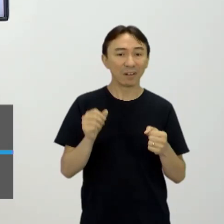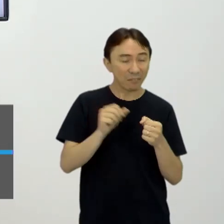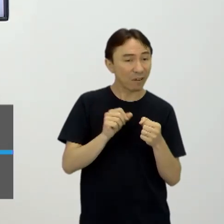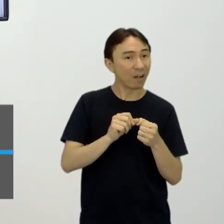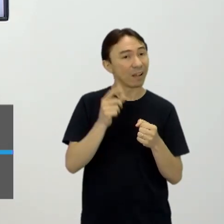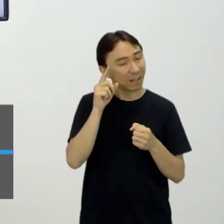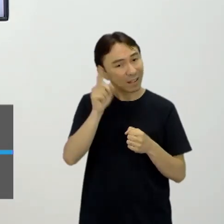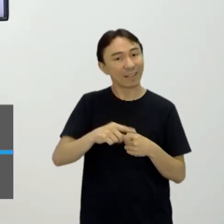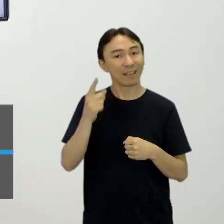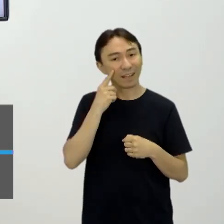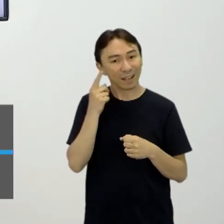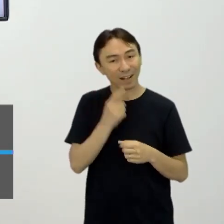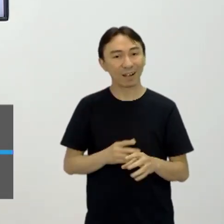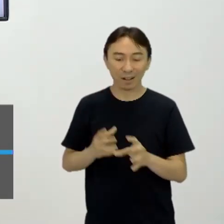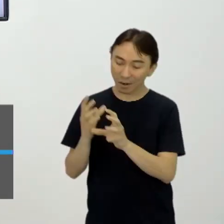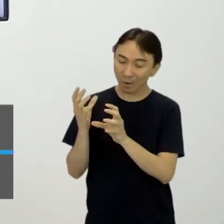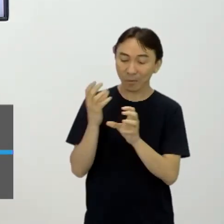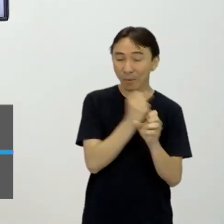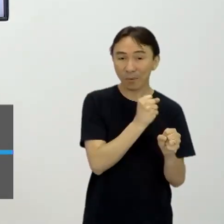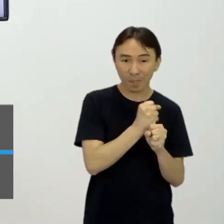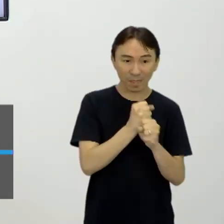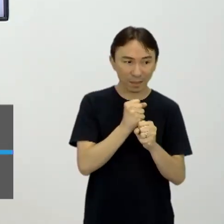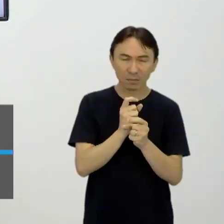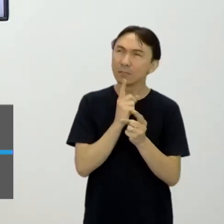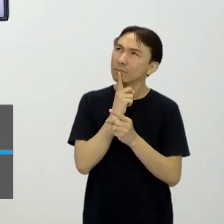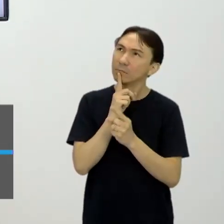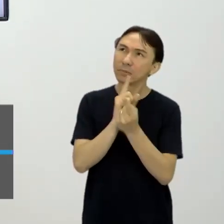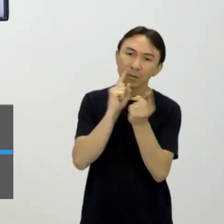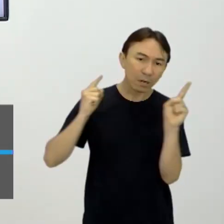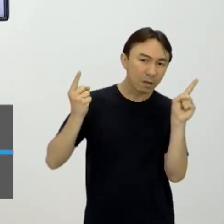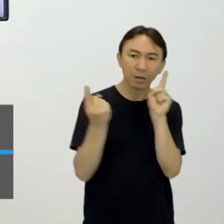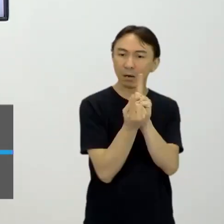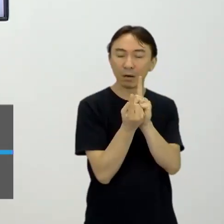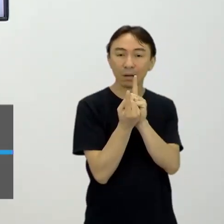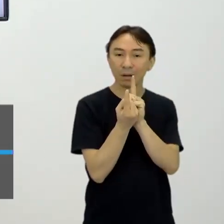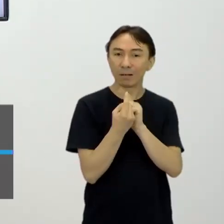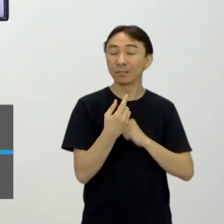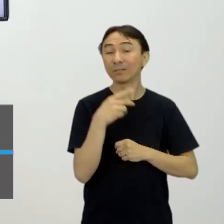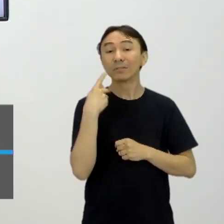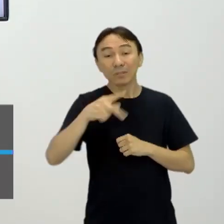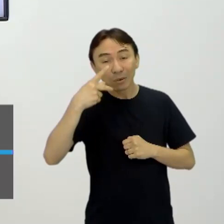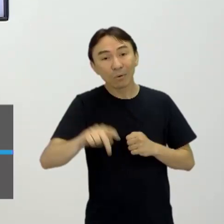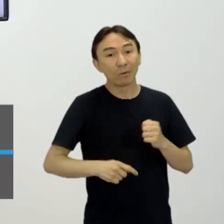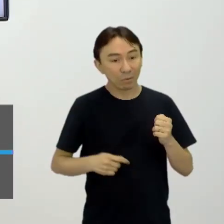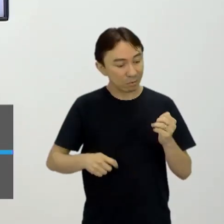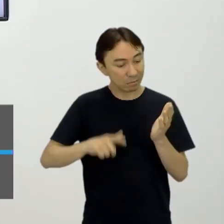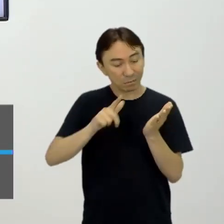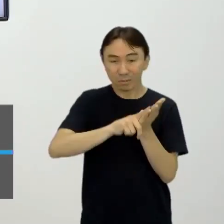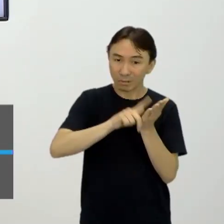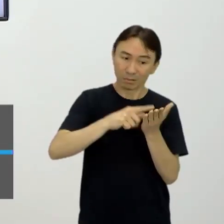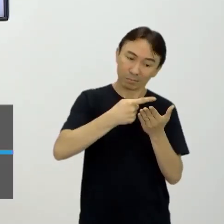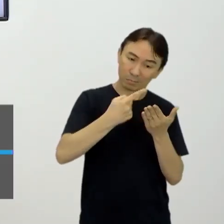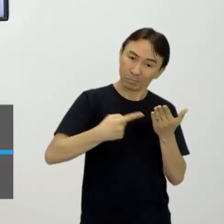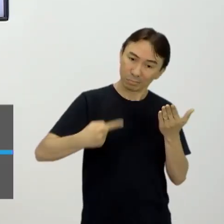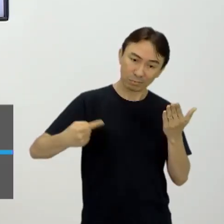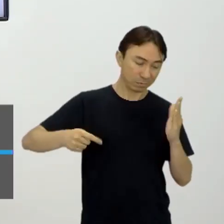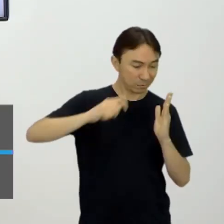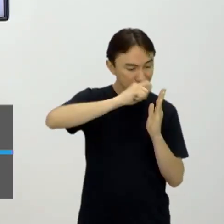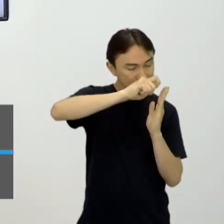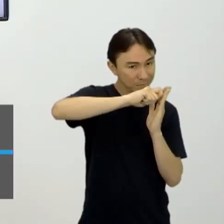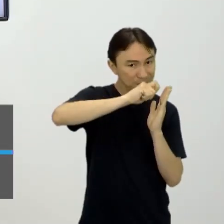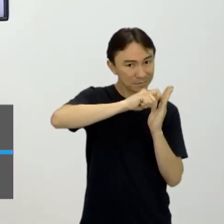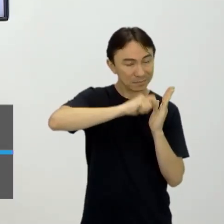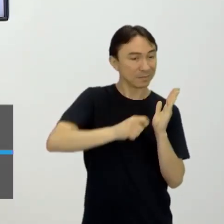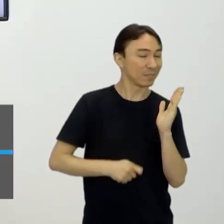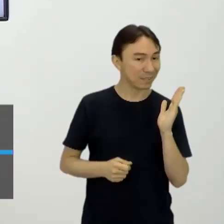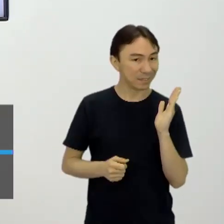isso, né? Então é bom que você faça esses registros no seu caderno, até porque você vai pegar o seu caderno daqui a uma semana, você